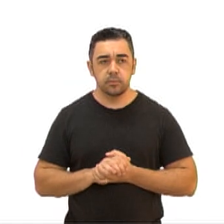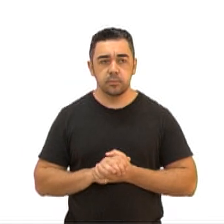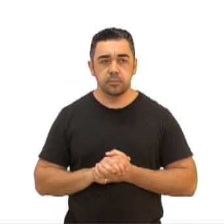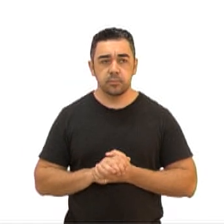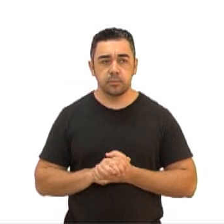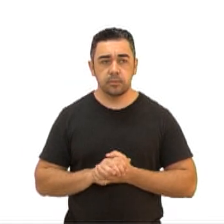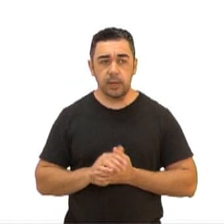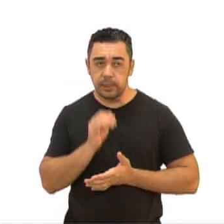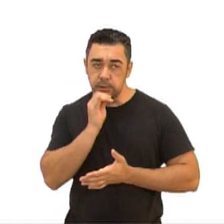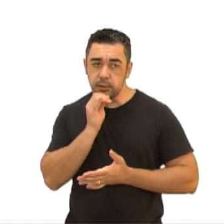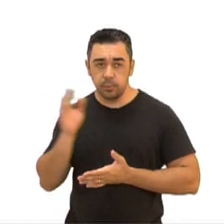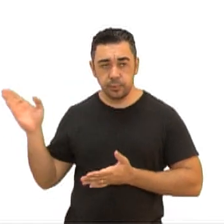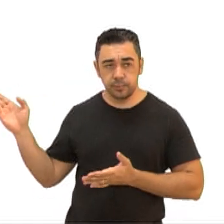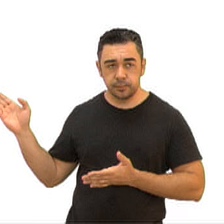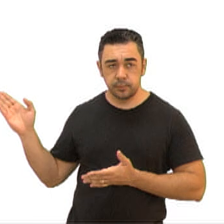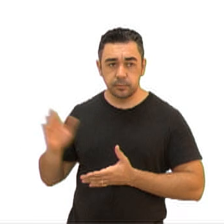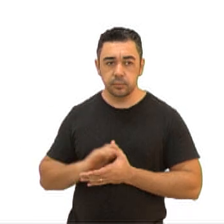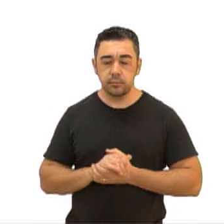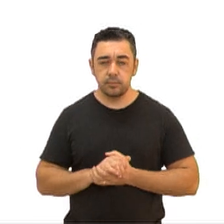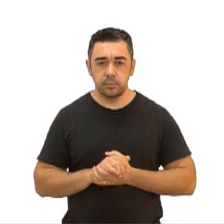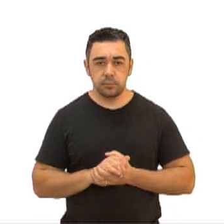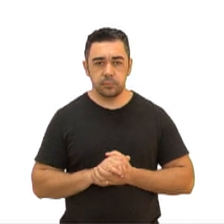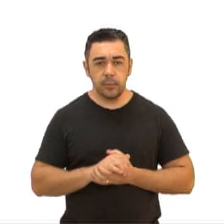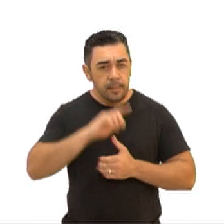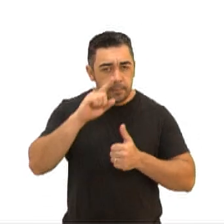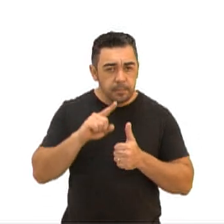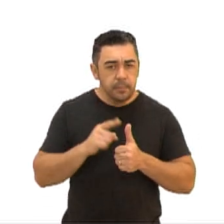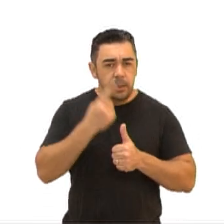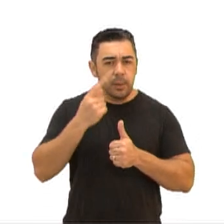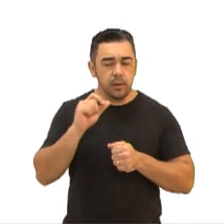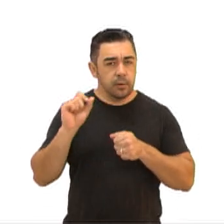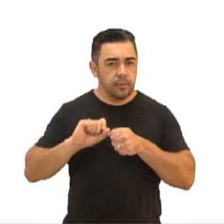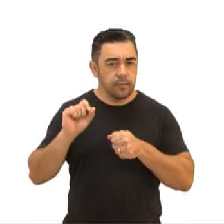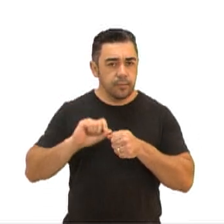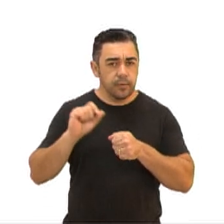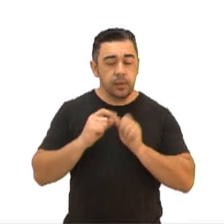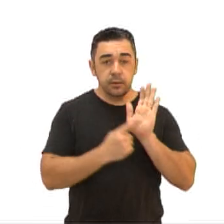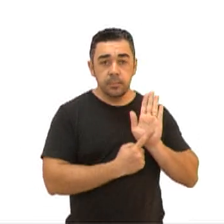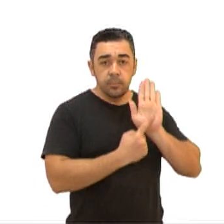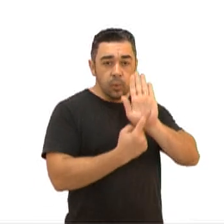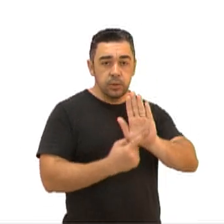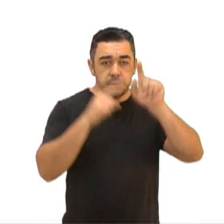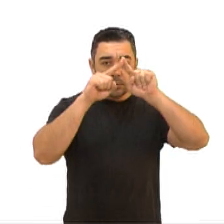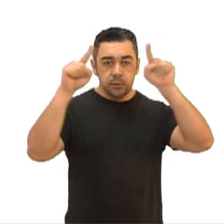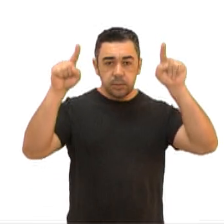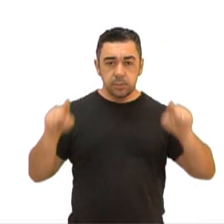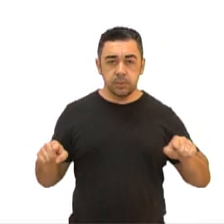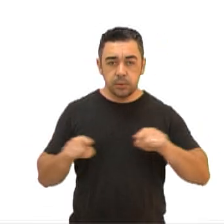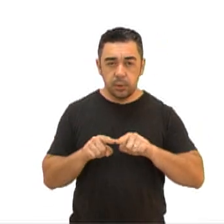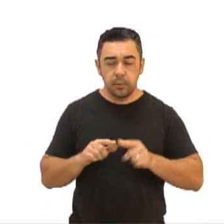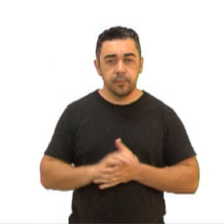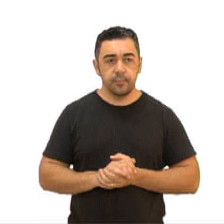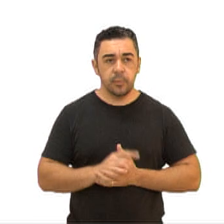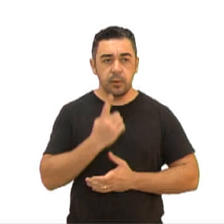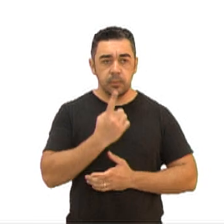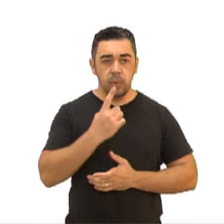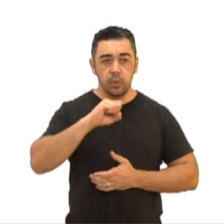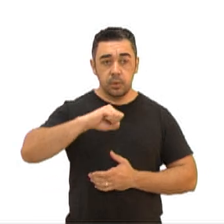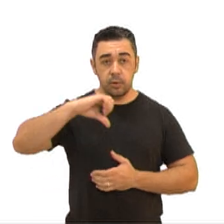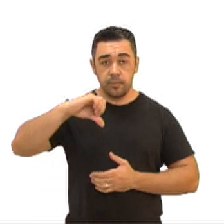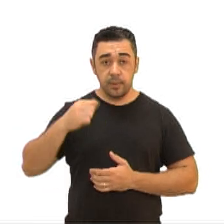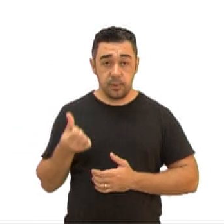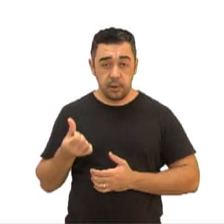Então, alguns exemplos aqui para você. Essa foi a primeira obra que o Picasso expôs, de